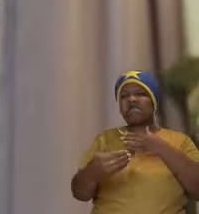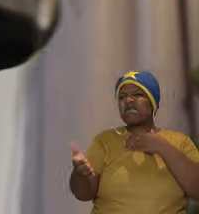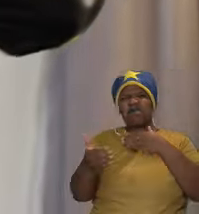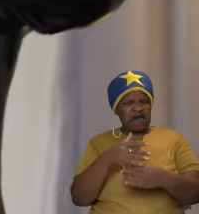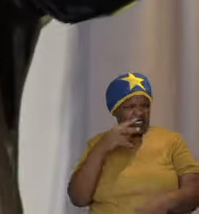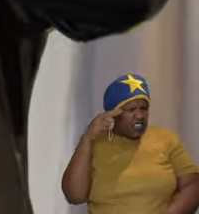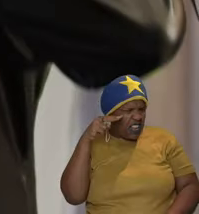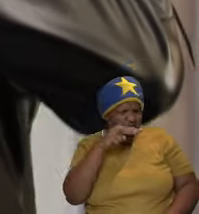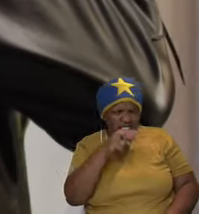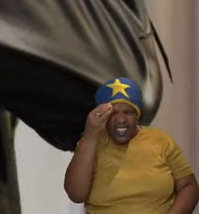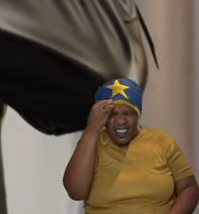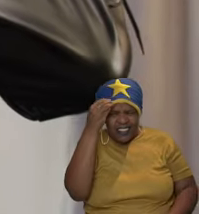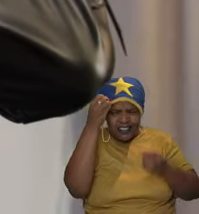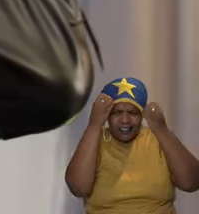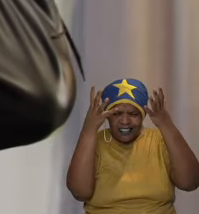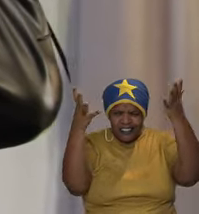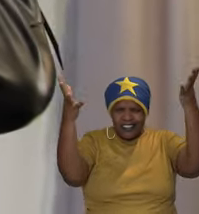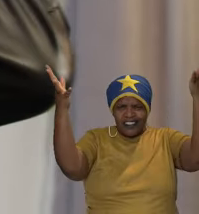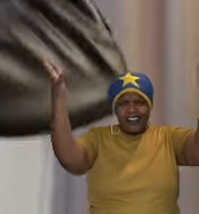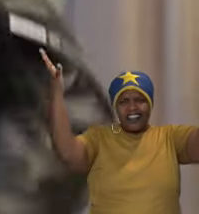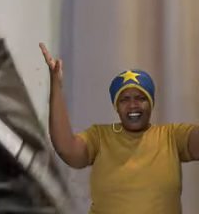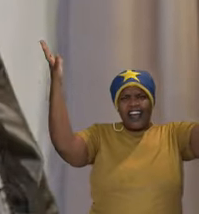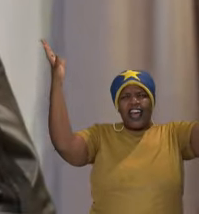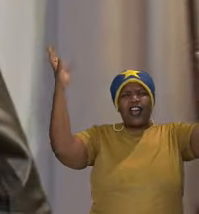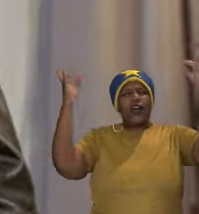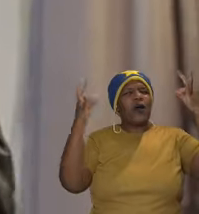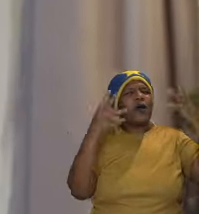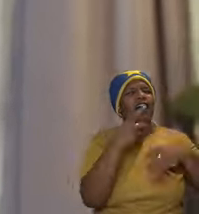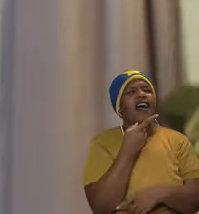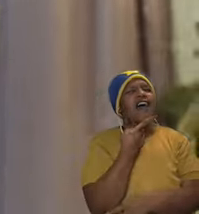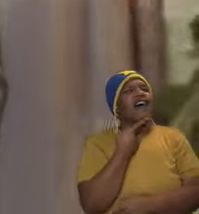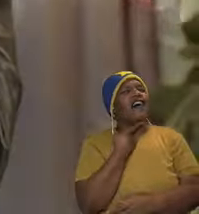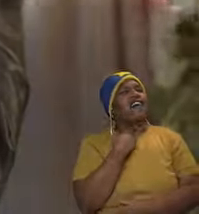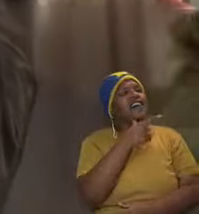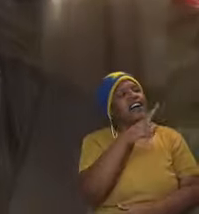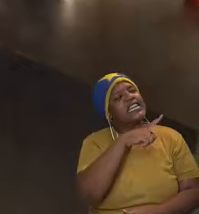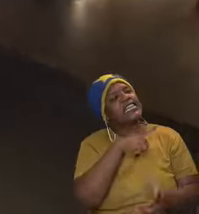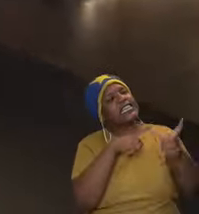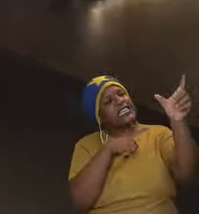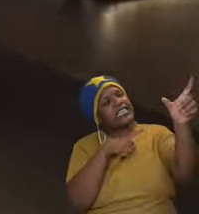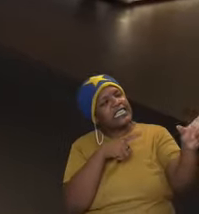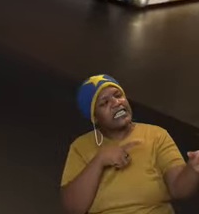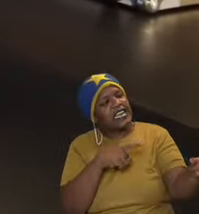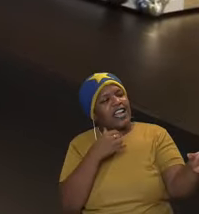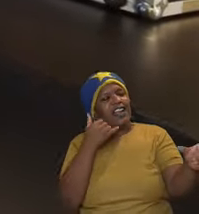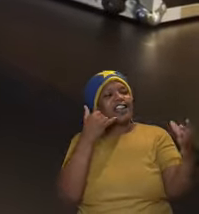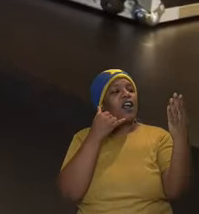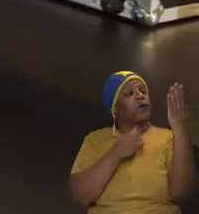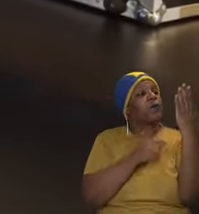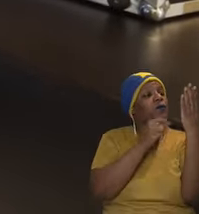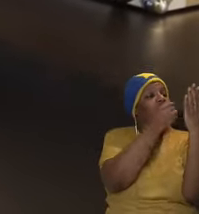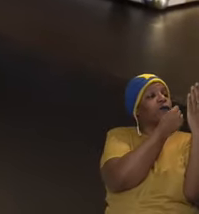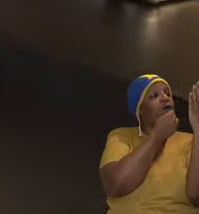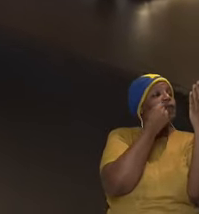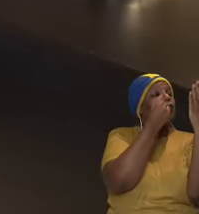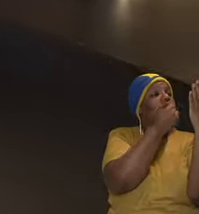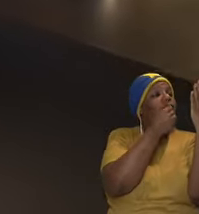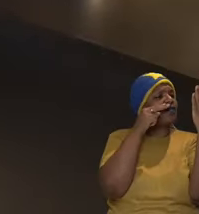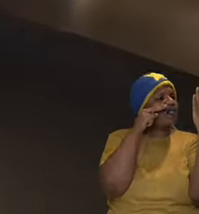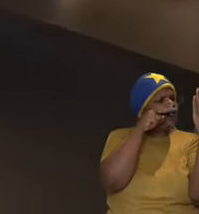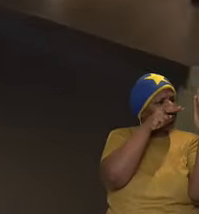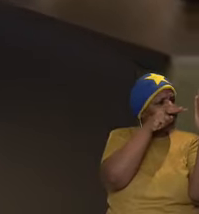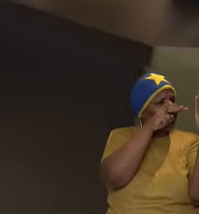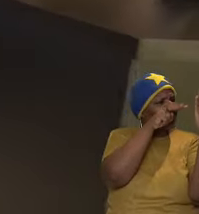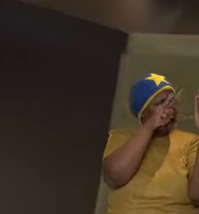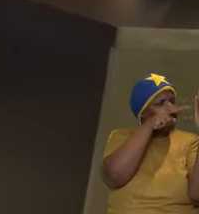deseja tê-la, mas almeja tê-la. No celular retocando o batom, vendo mensagens que